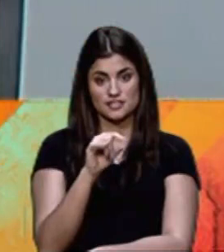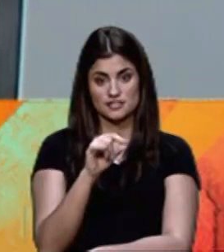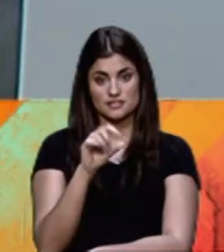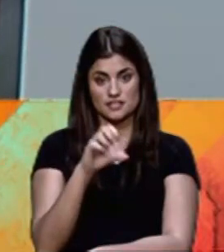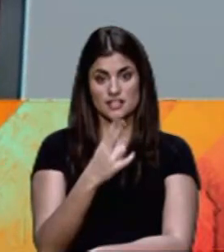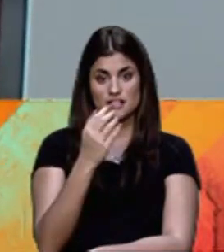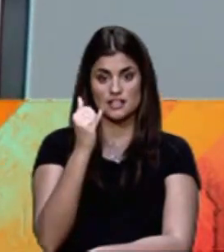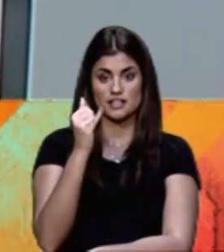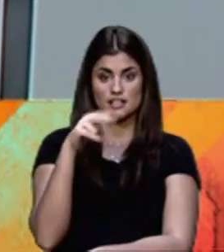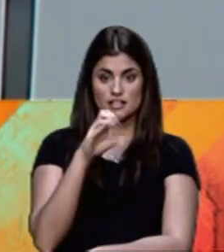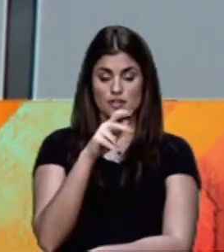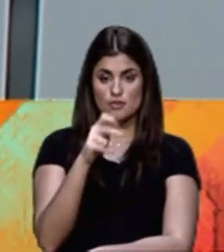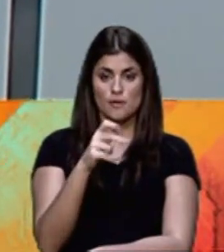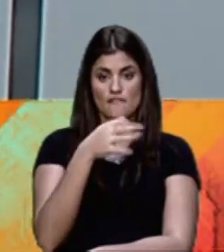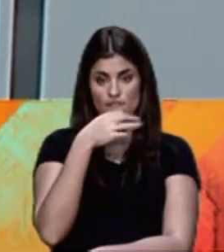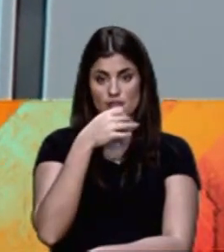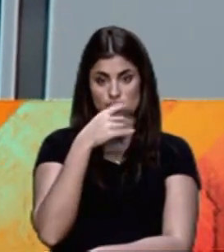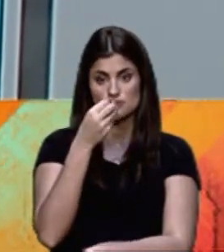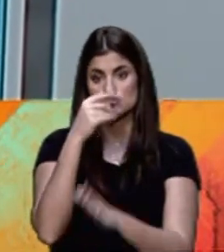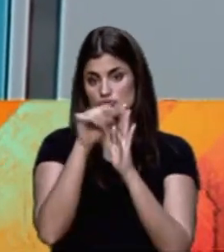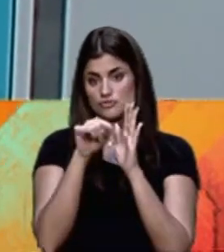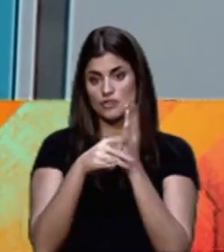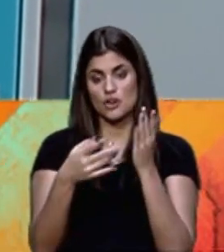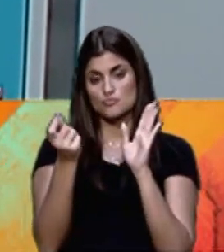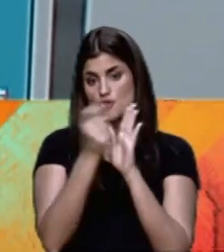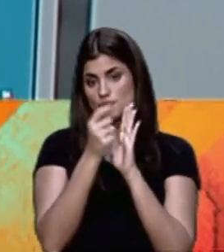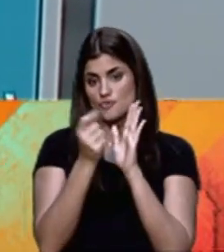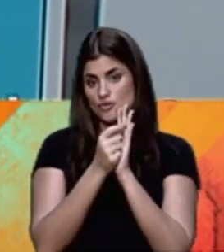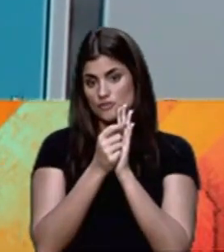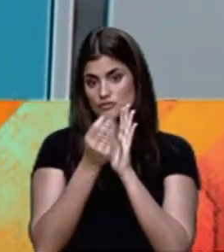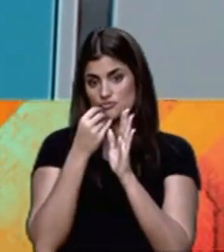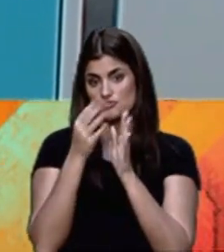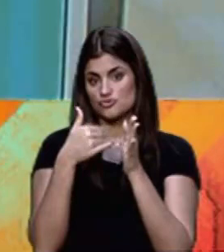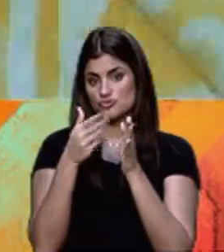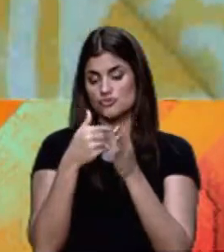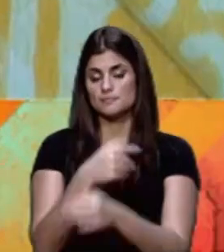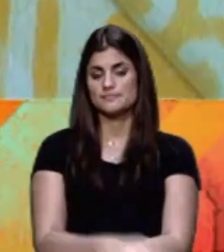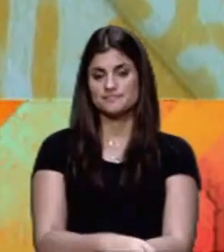quinoa, outro quinoa, ingrediente quinoa, tão quinoa, importante. Quinoa. Vamos então tomar nota dos ingredientes para esta receita.